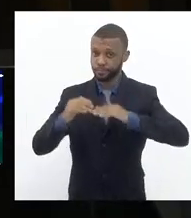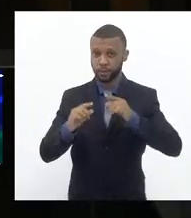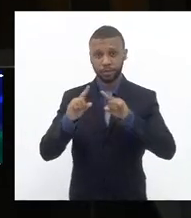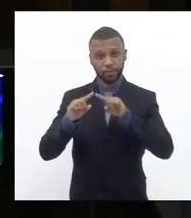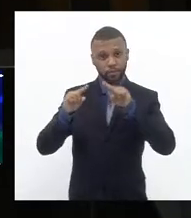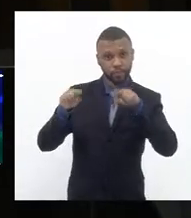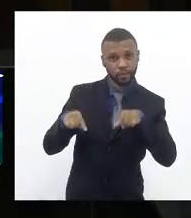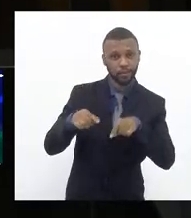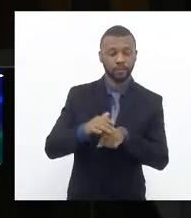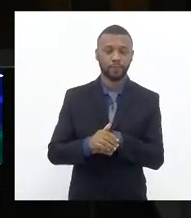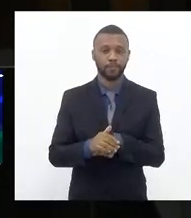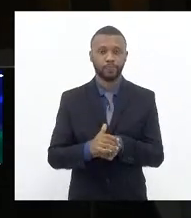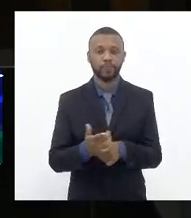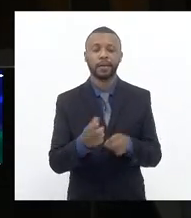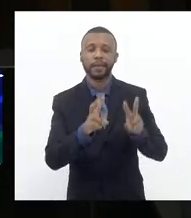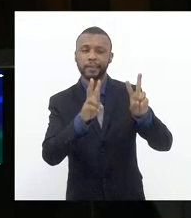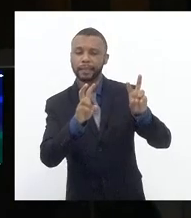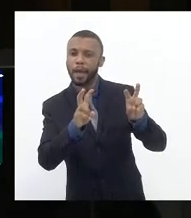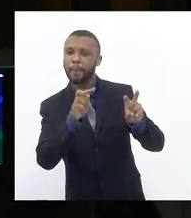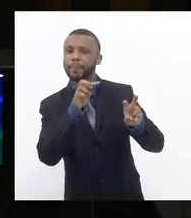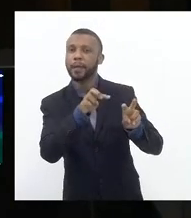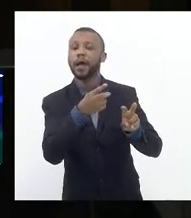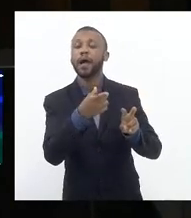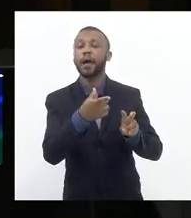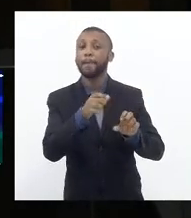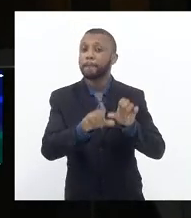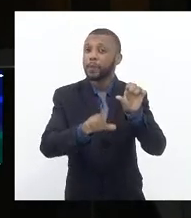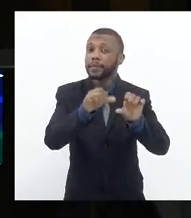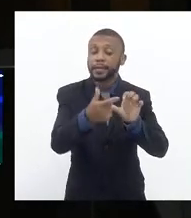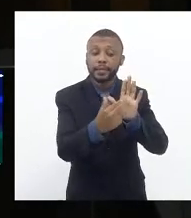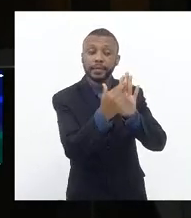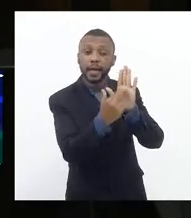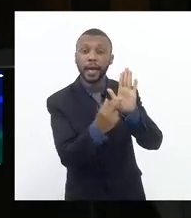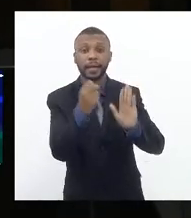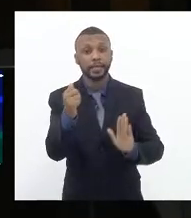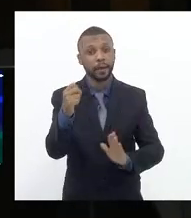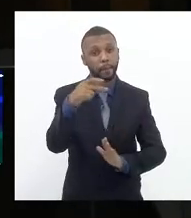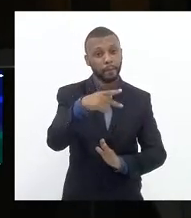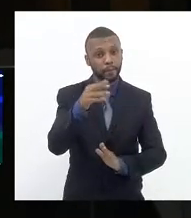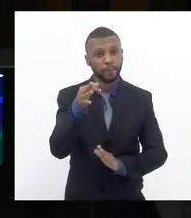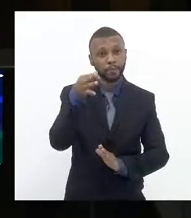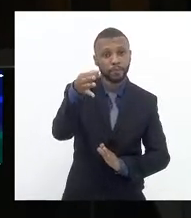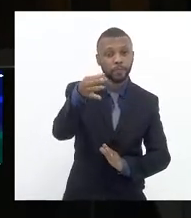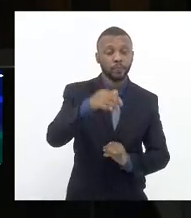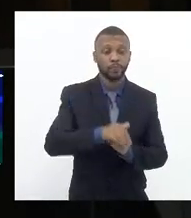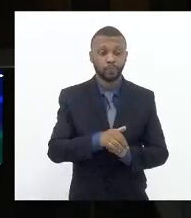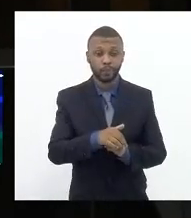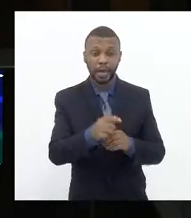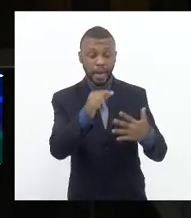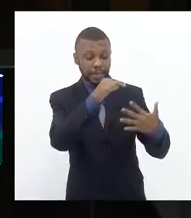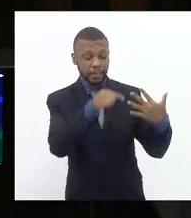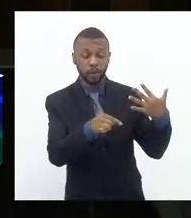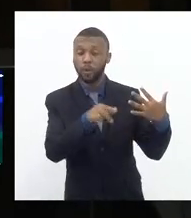aposentadoria, nós não estamos falando só de questões relacionadas aos servidores. Nós estamos falando